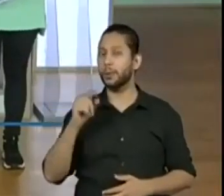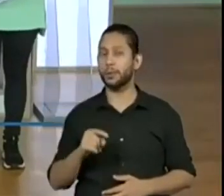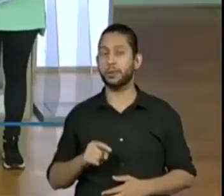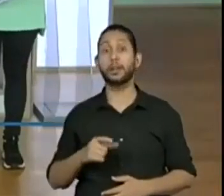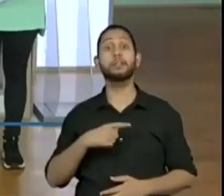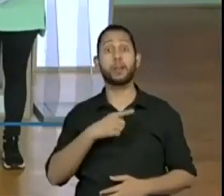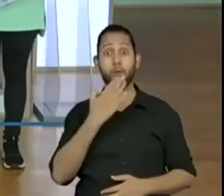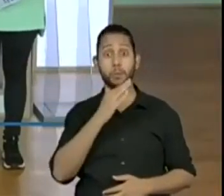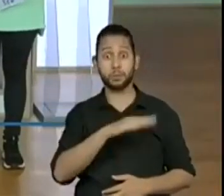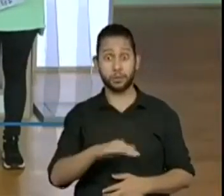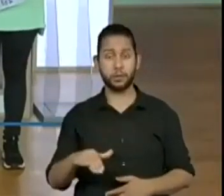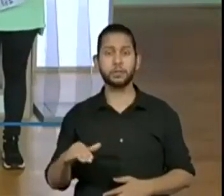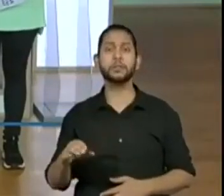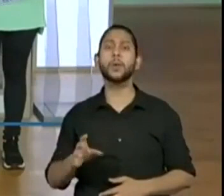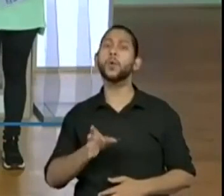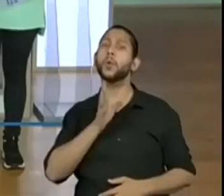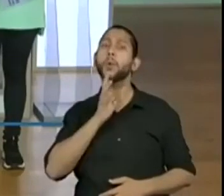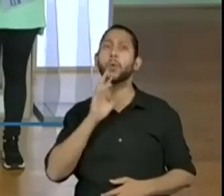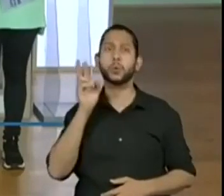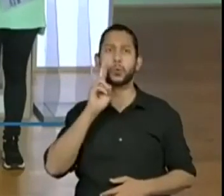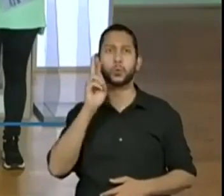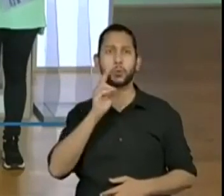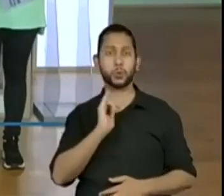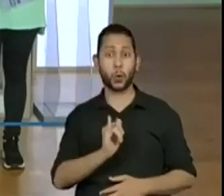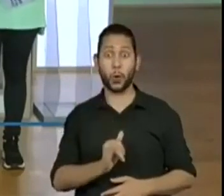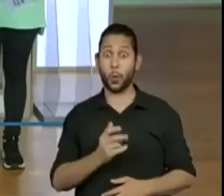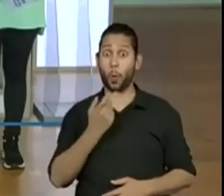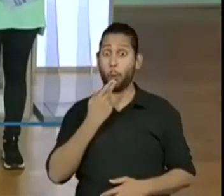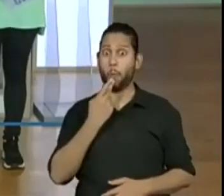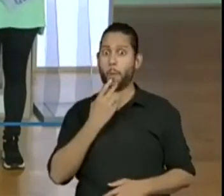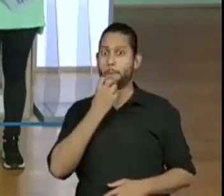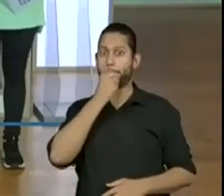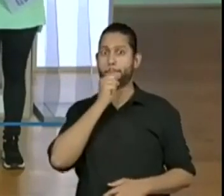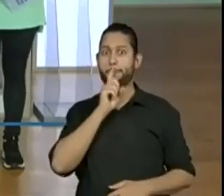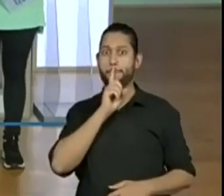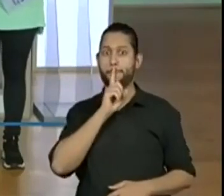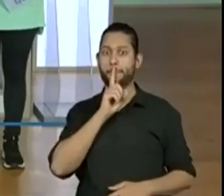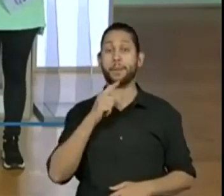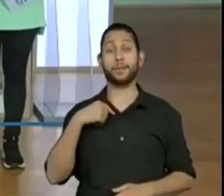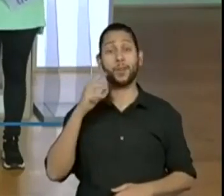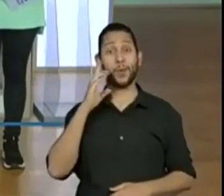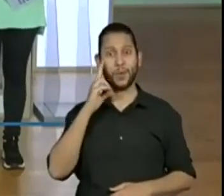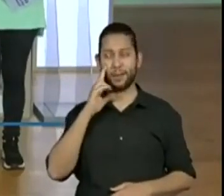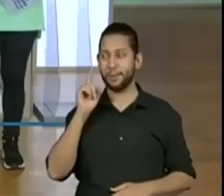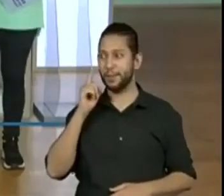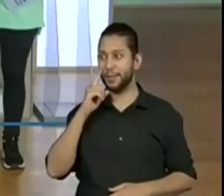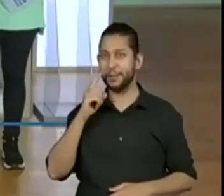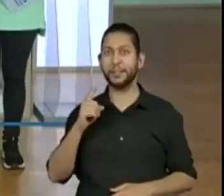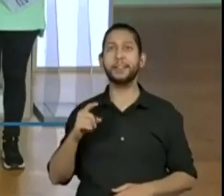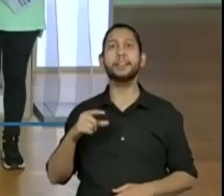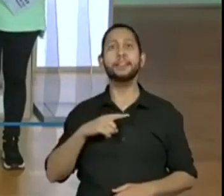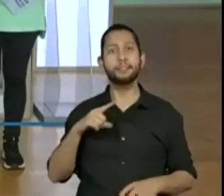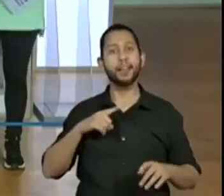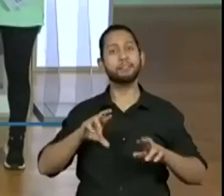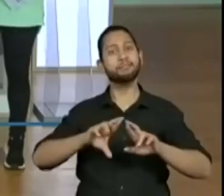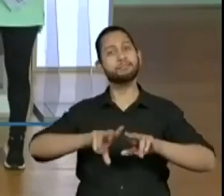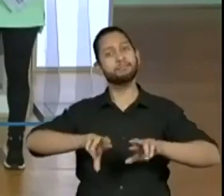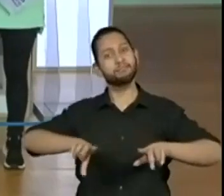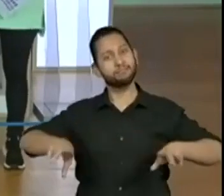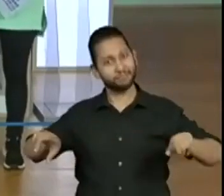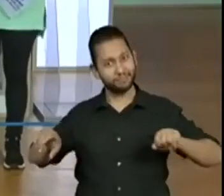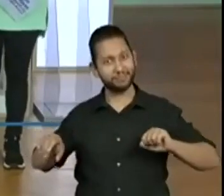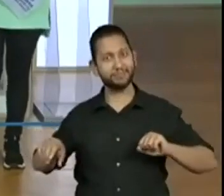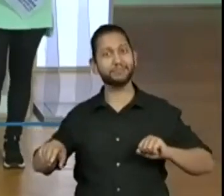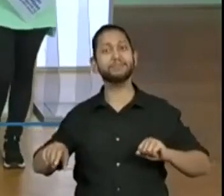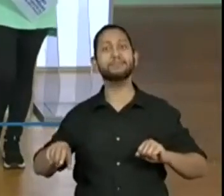já conhece esse conto. Eu não vou falar qual é esse conto, mas eu lembro dessa frase. Ah, tem as fiandeiras que lembram o conto...